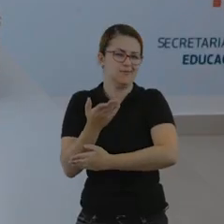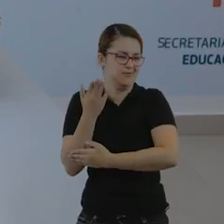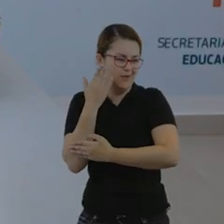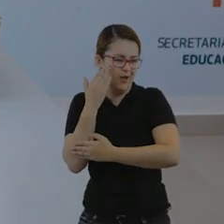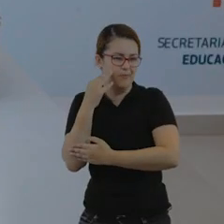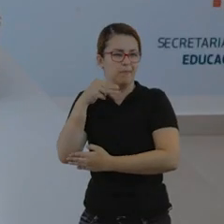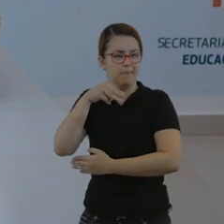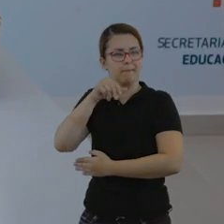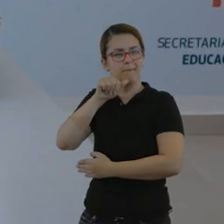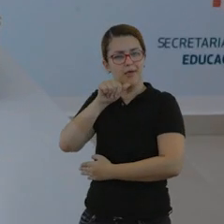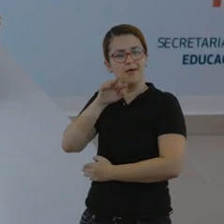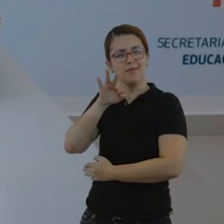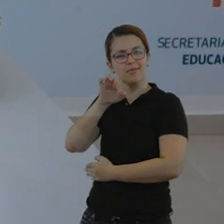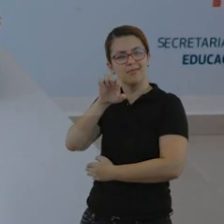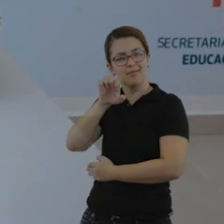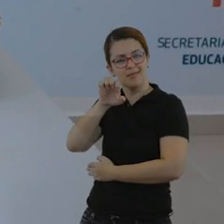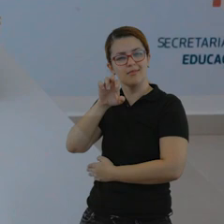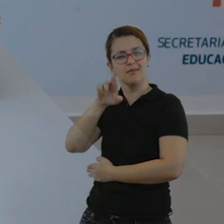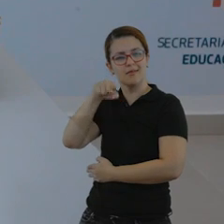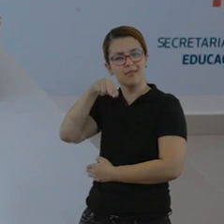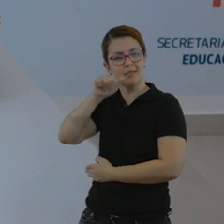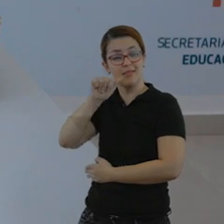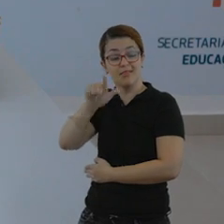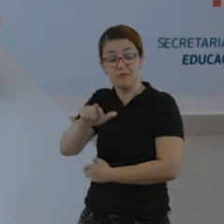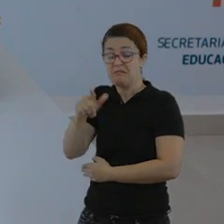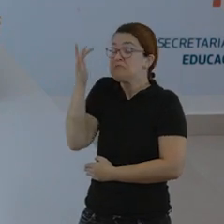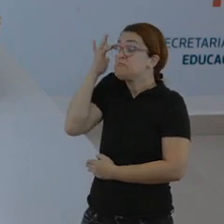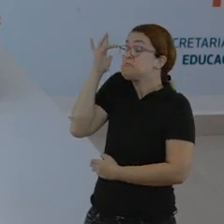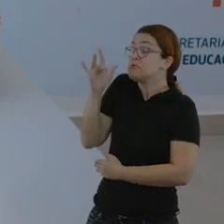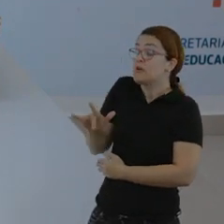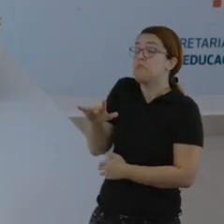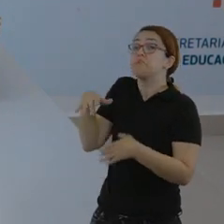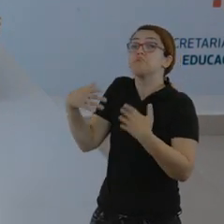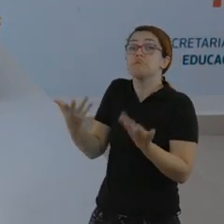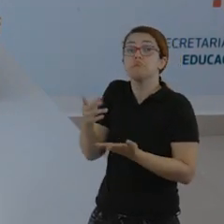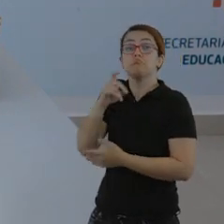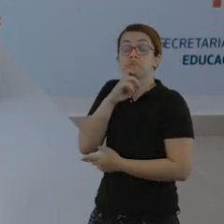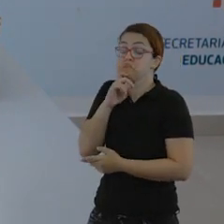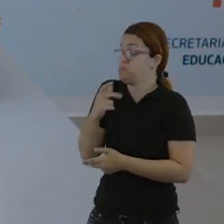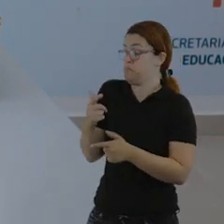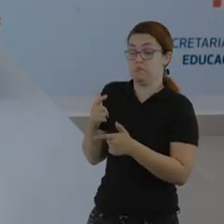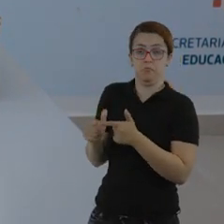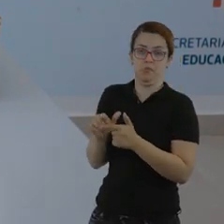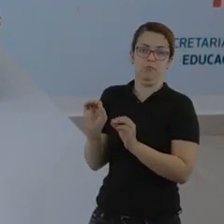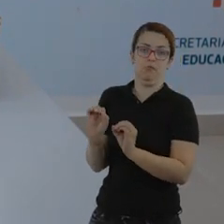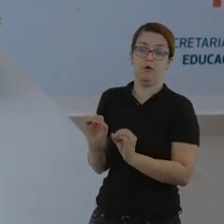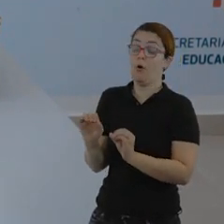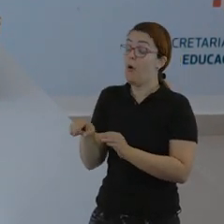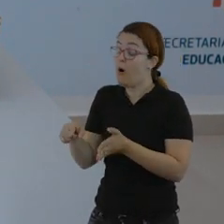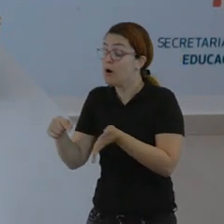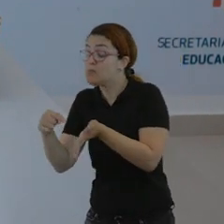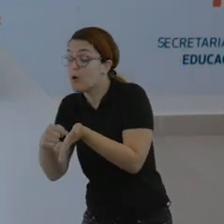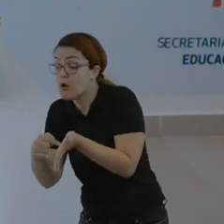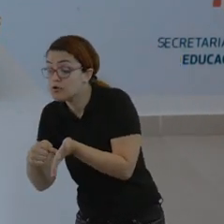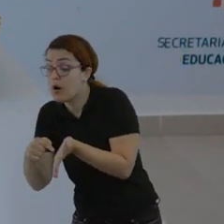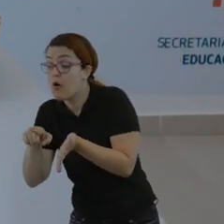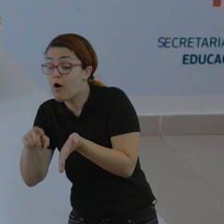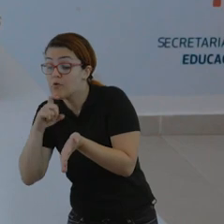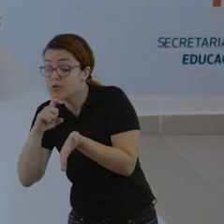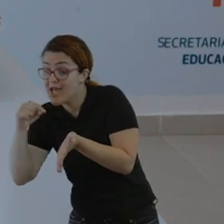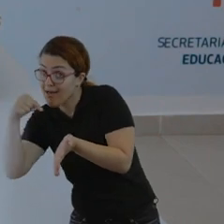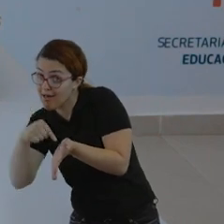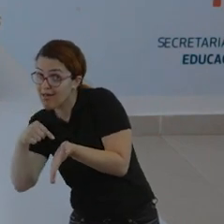de maternal. Então, se ele não souber a princípio o que é o verde, é normal, né? Então mostra para ele, ó, o verde é dessa